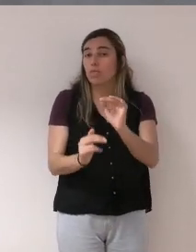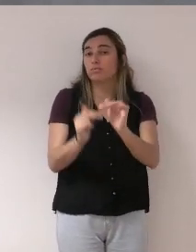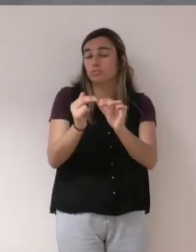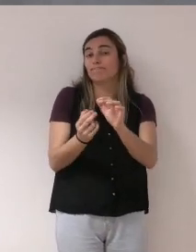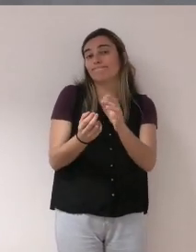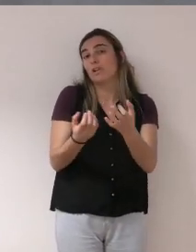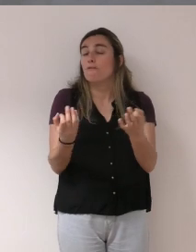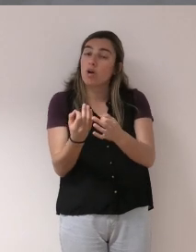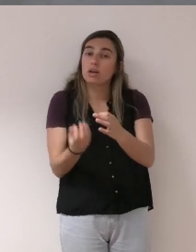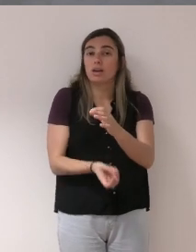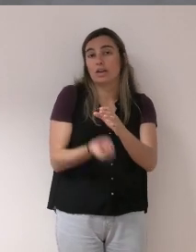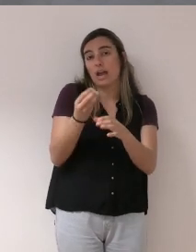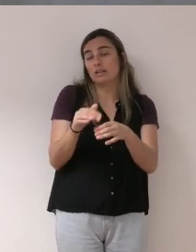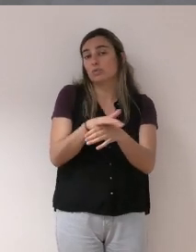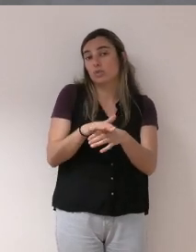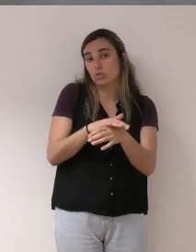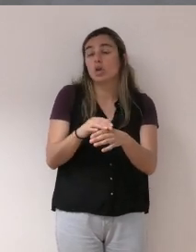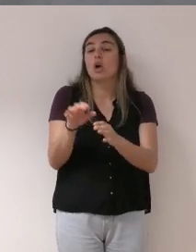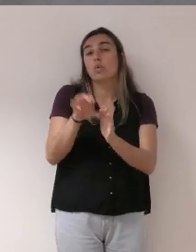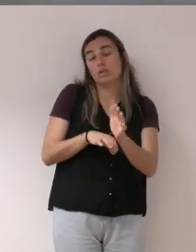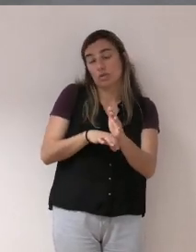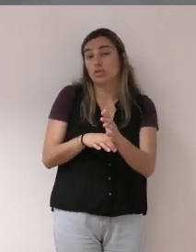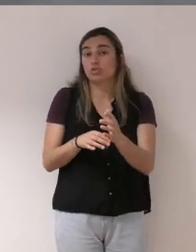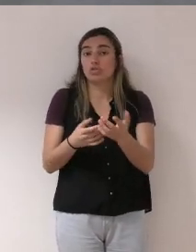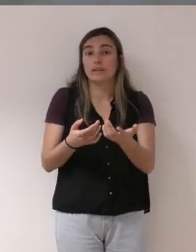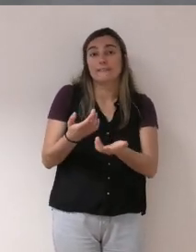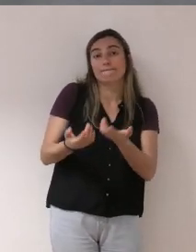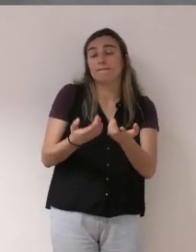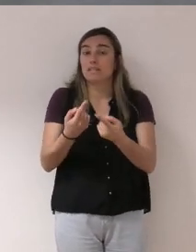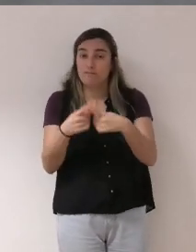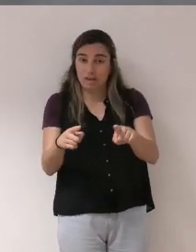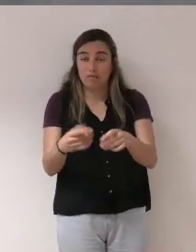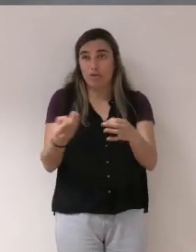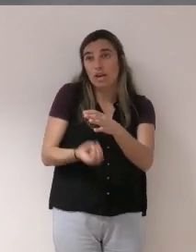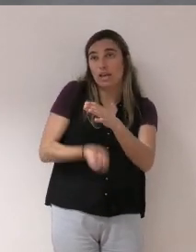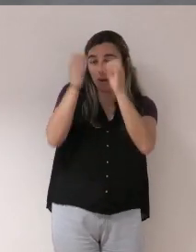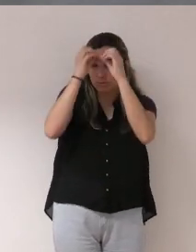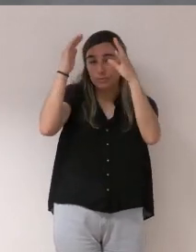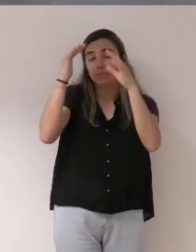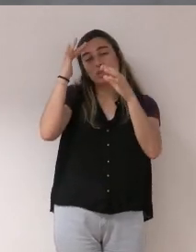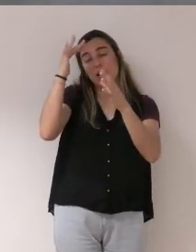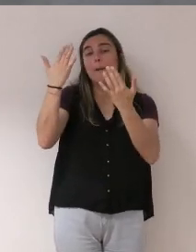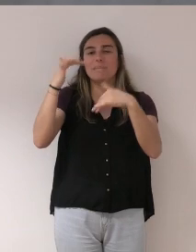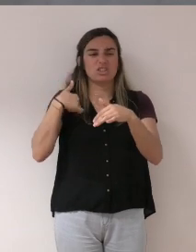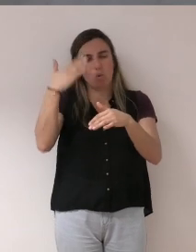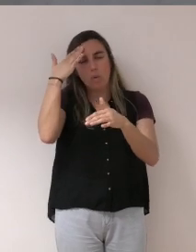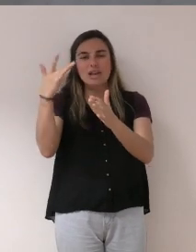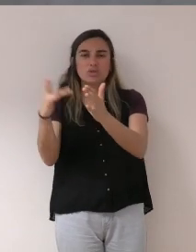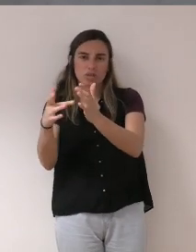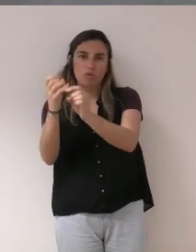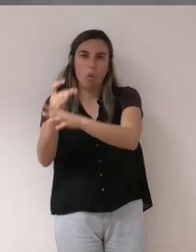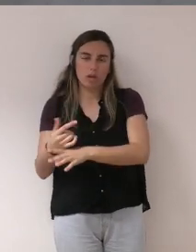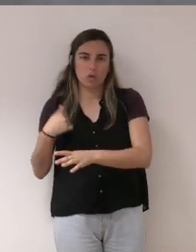em condições particulares, era aquela história, contar, desenvolver um imaginário. Eu creio que todos os outros se enquadram num